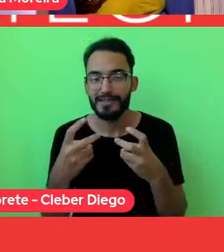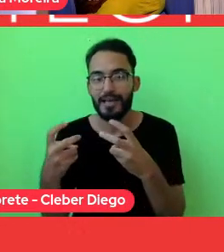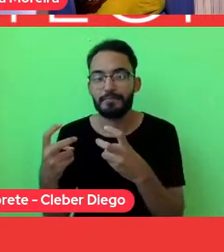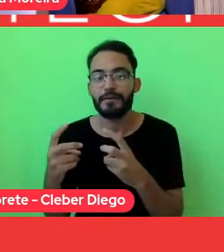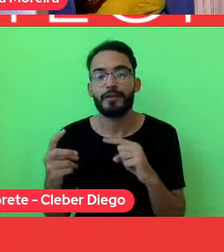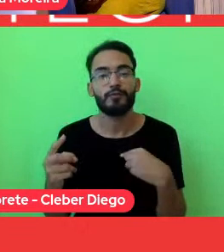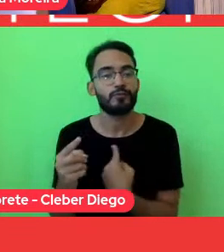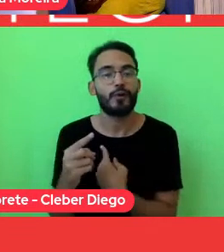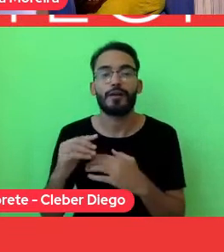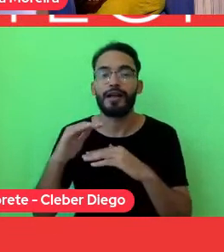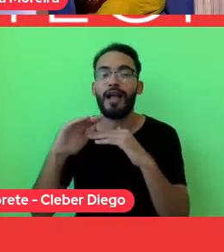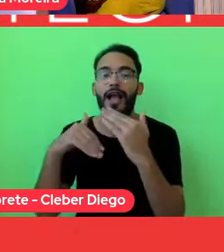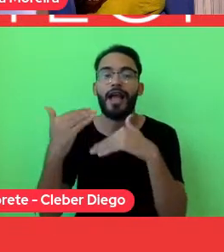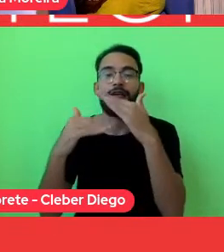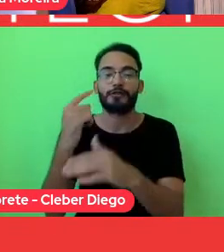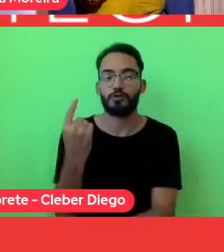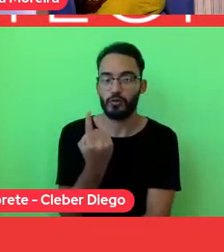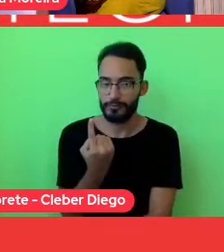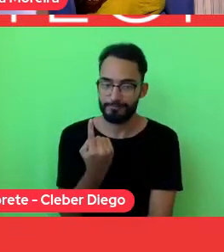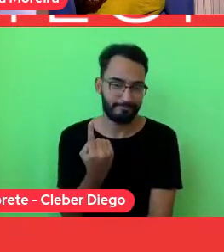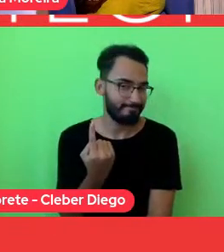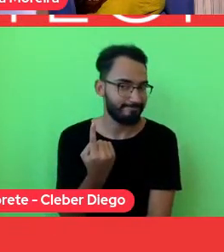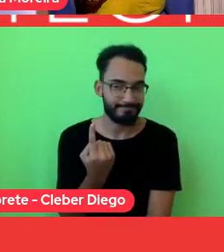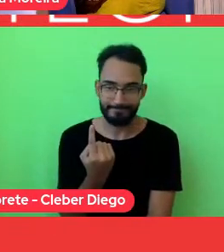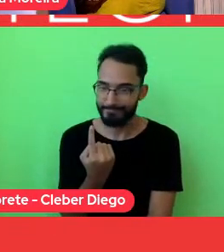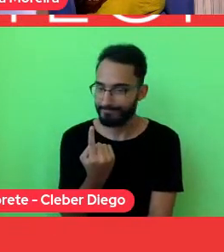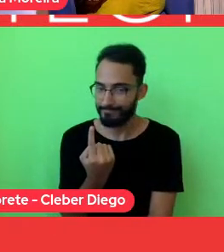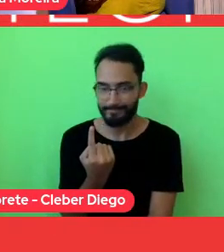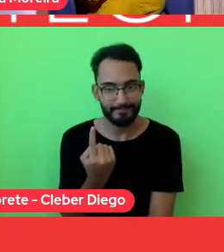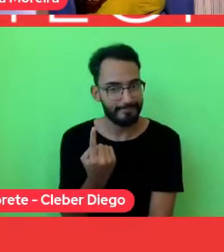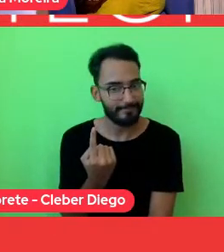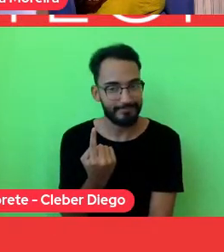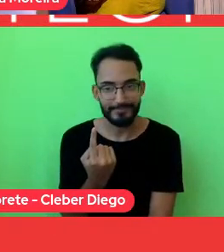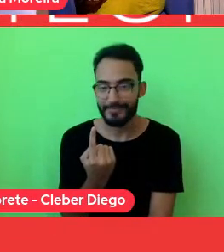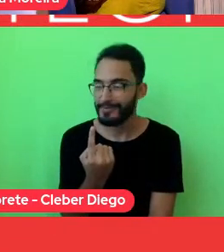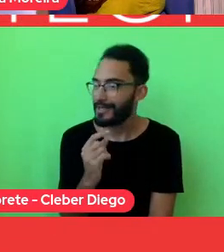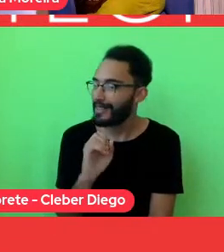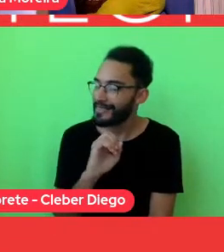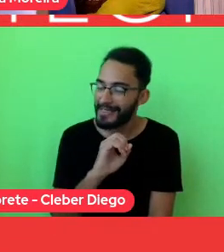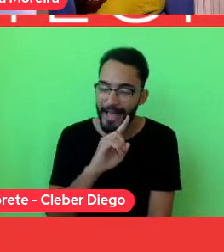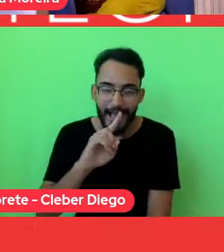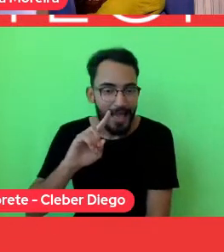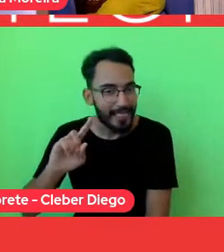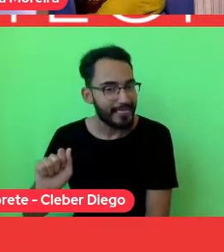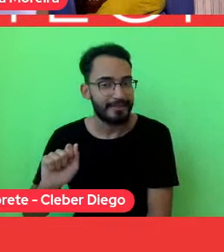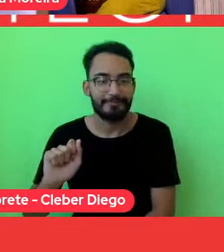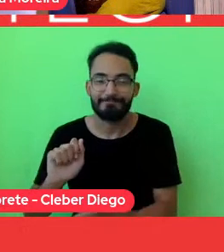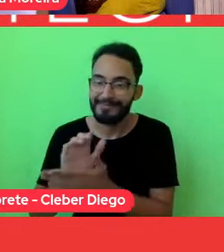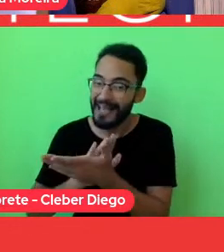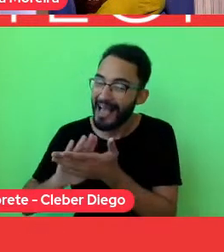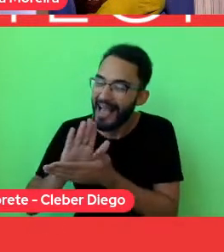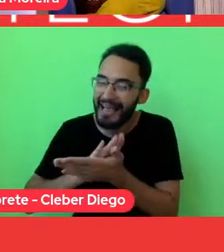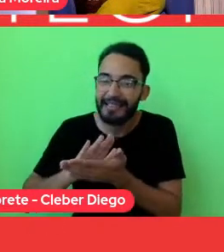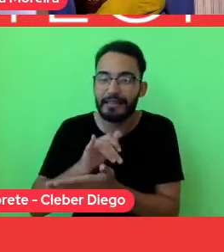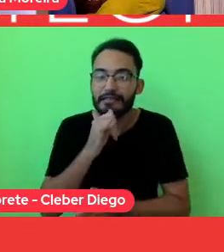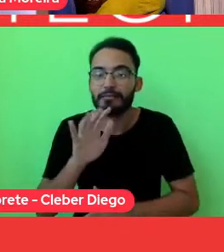não cresce sozinho. A gente percebe que nada o que a gente for fazer...